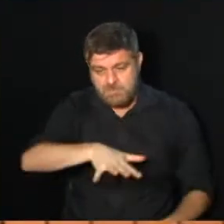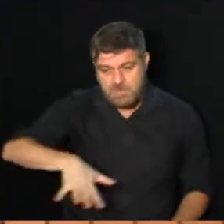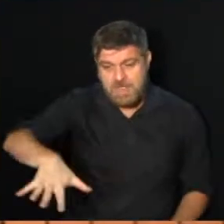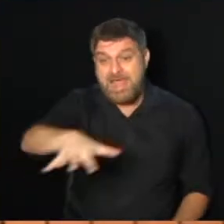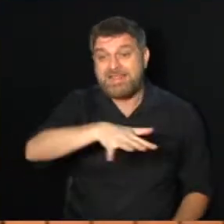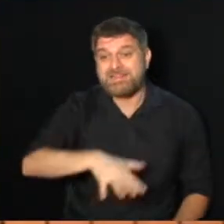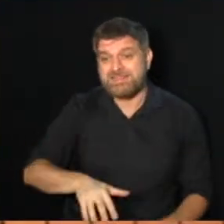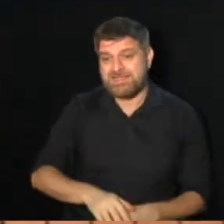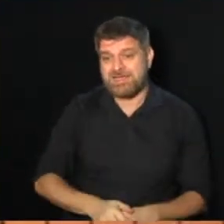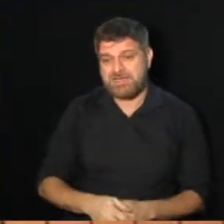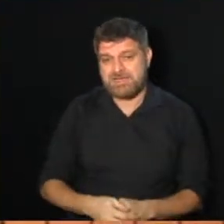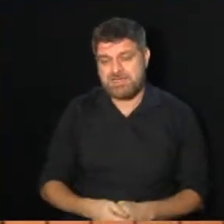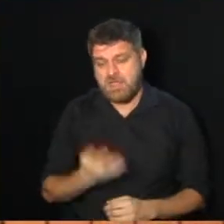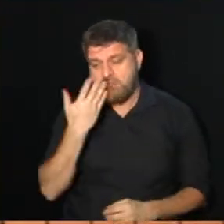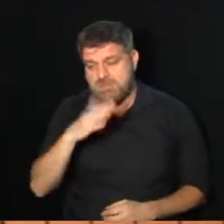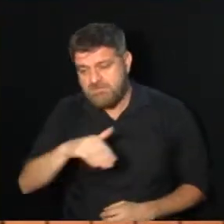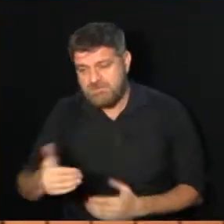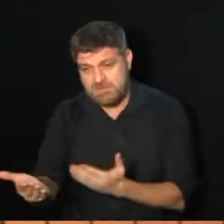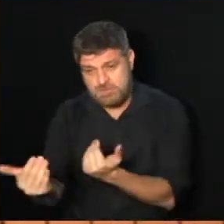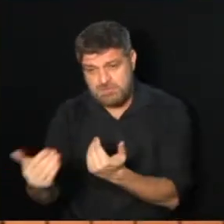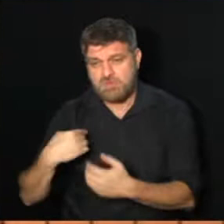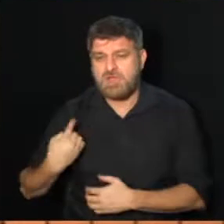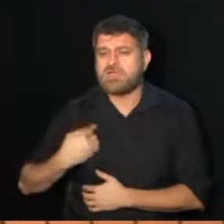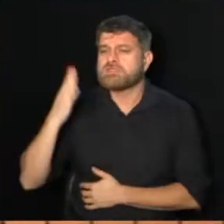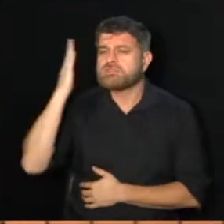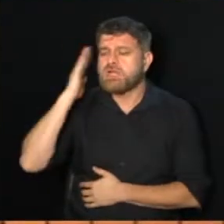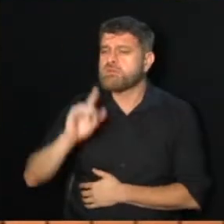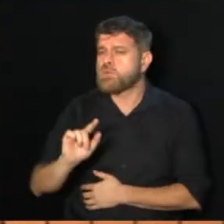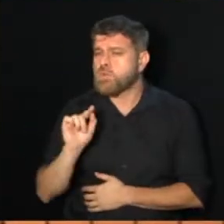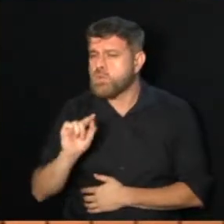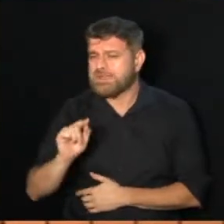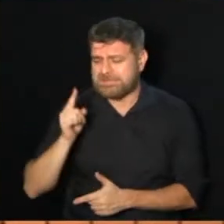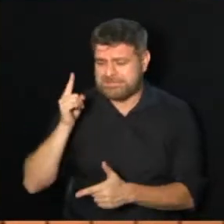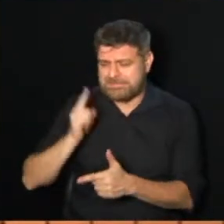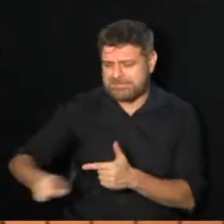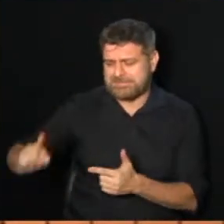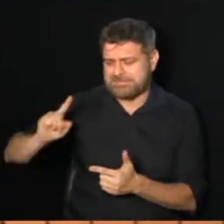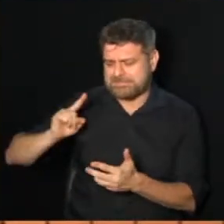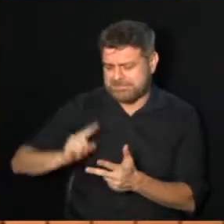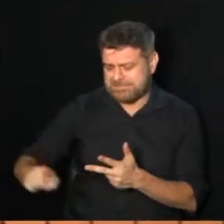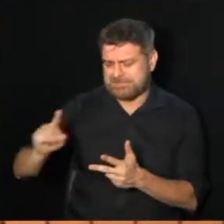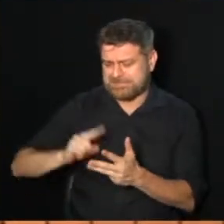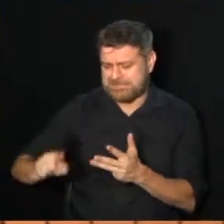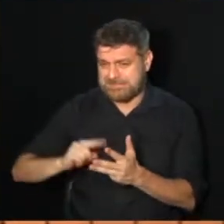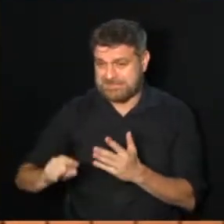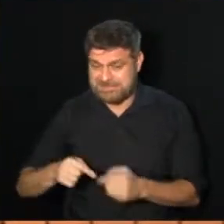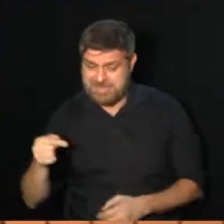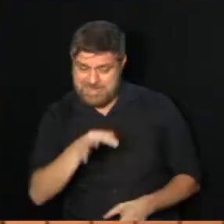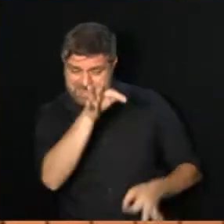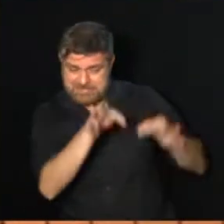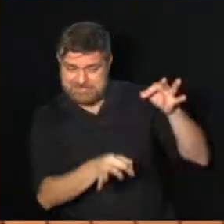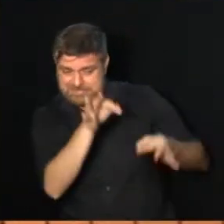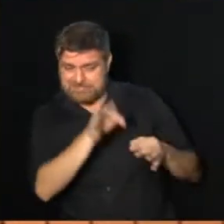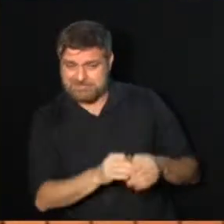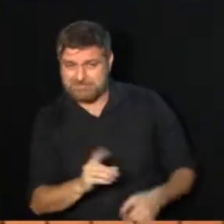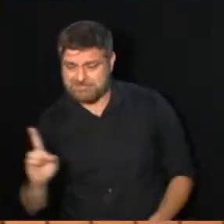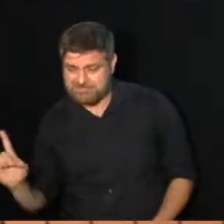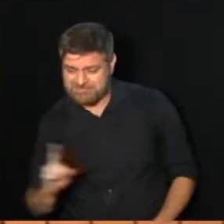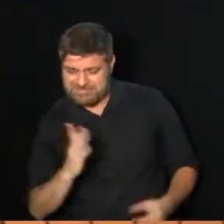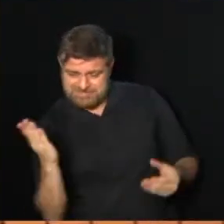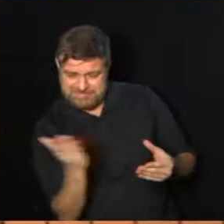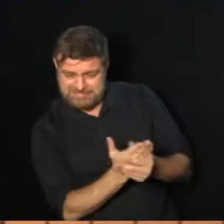e juventude. Nós todos sabemos que os problemas que chegam ao judiciário, que se refletem em